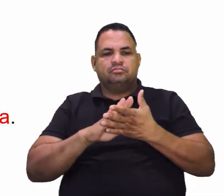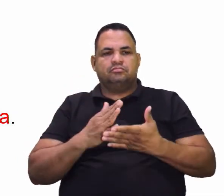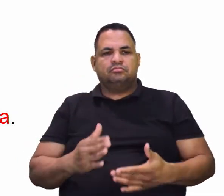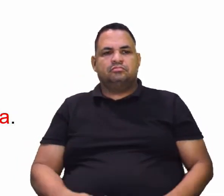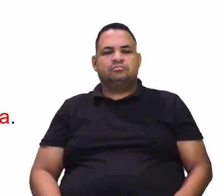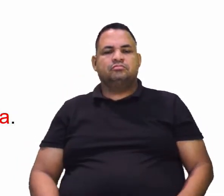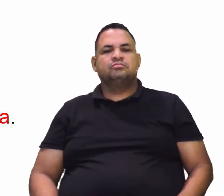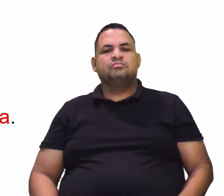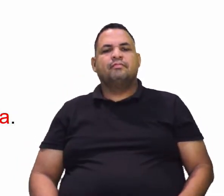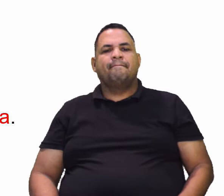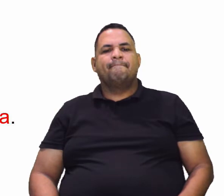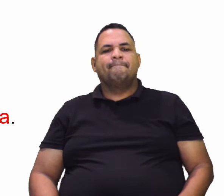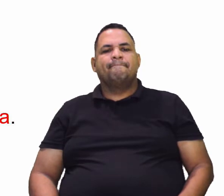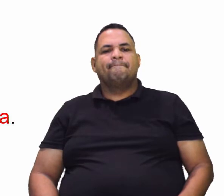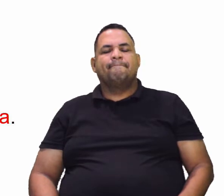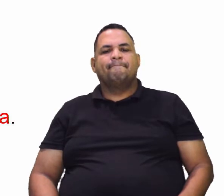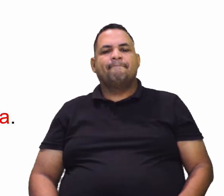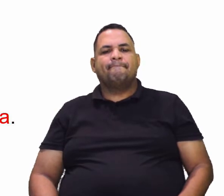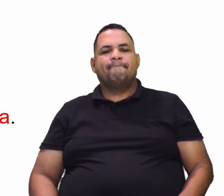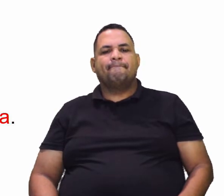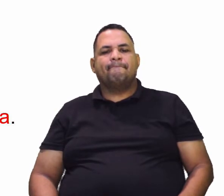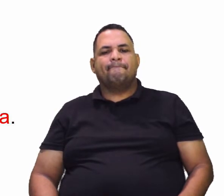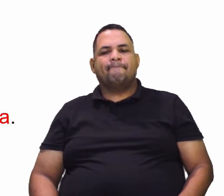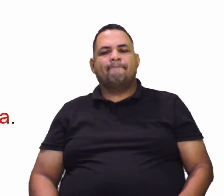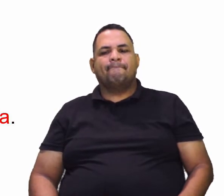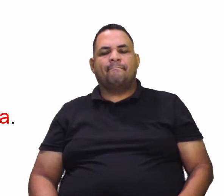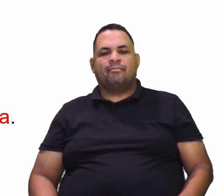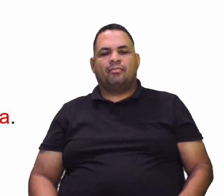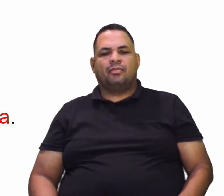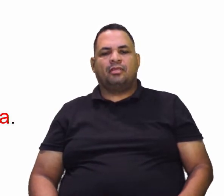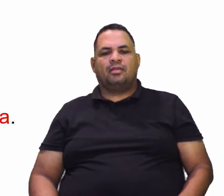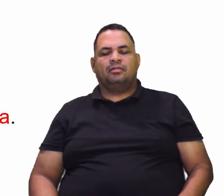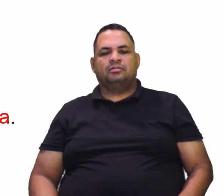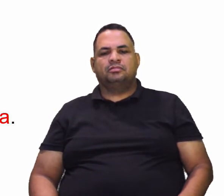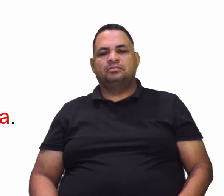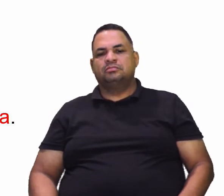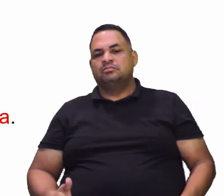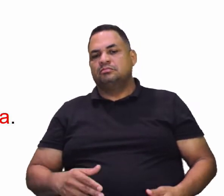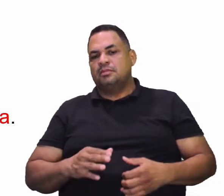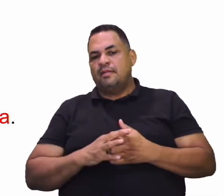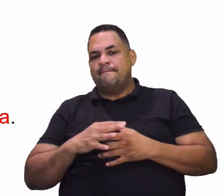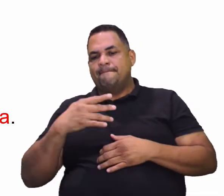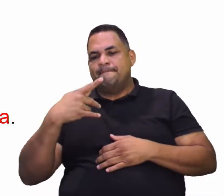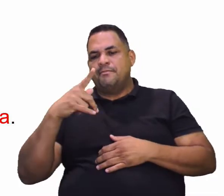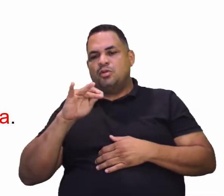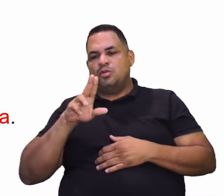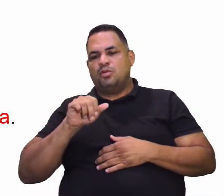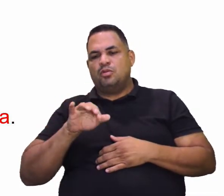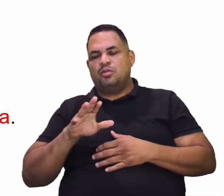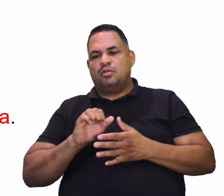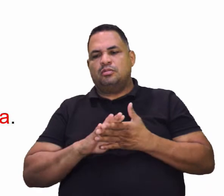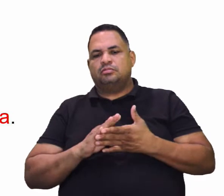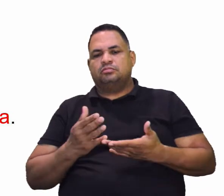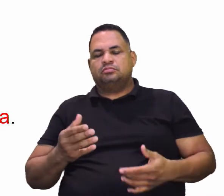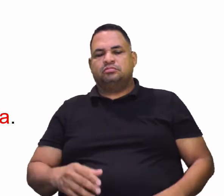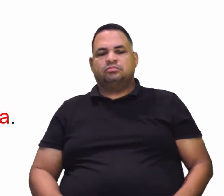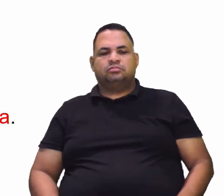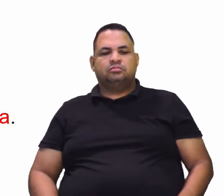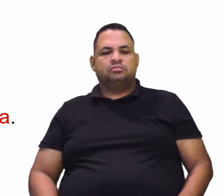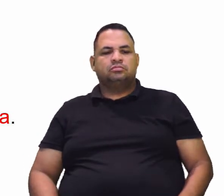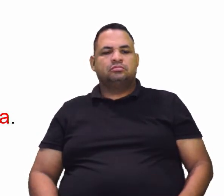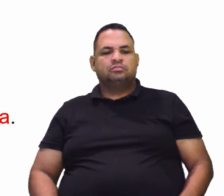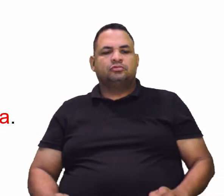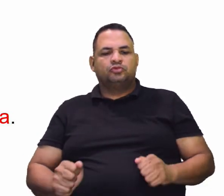fazer dessa forma. O único pronome que não contrai é o pronome it com